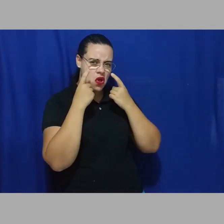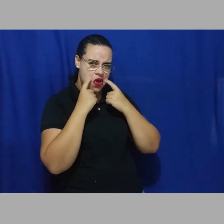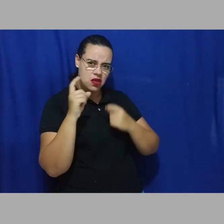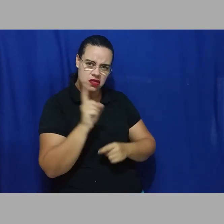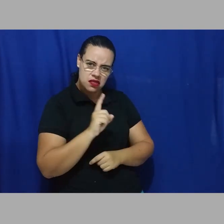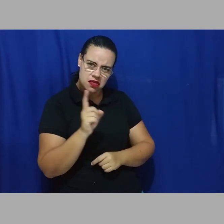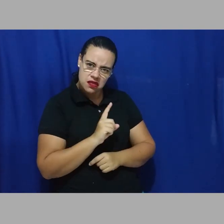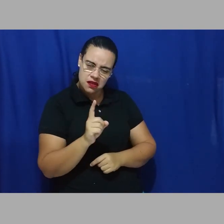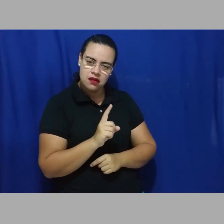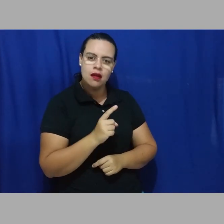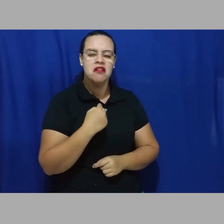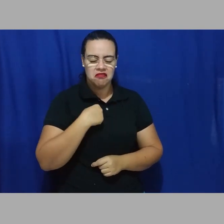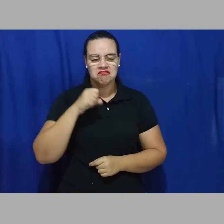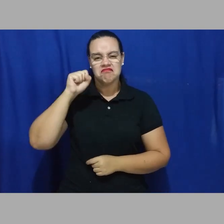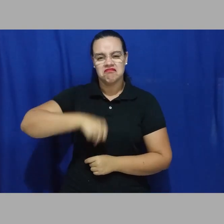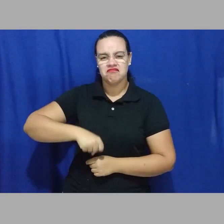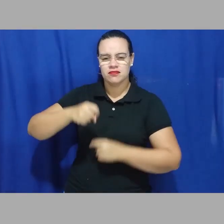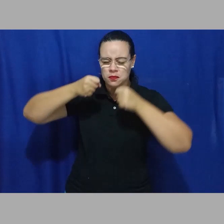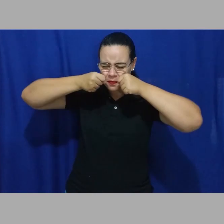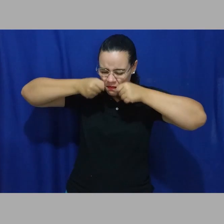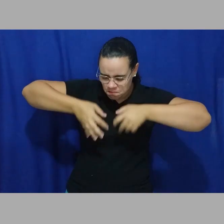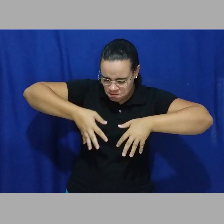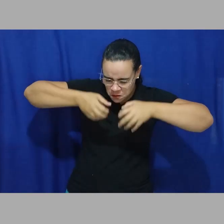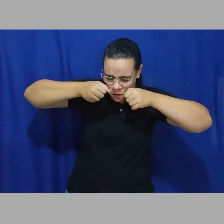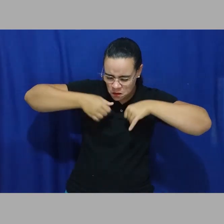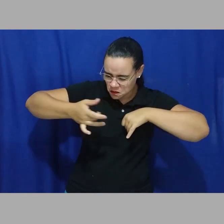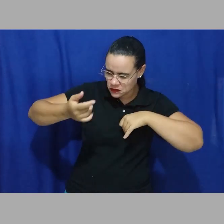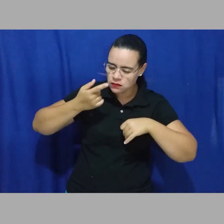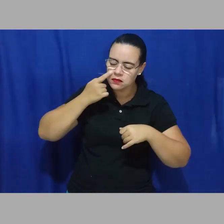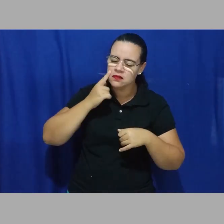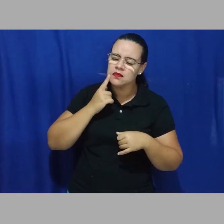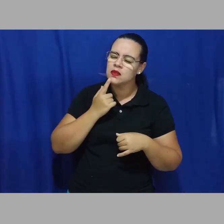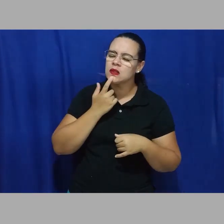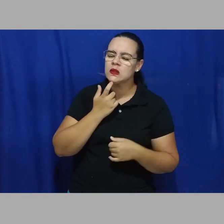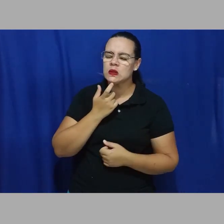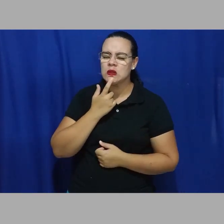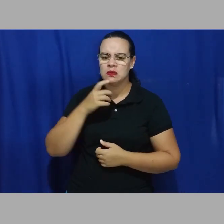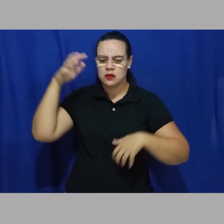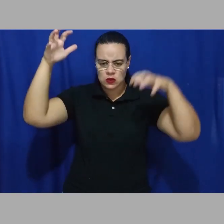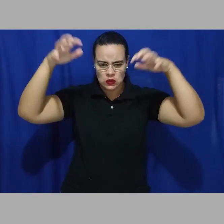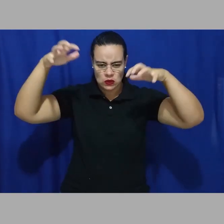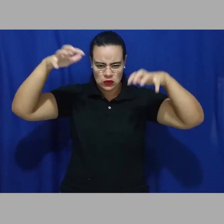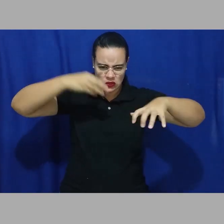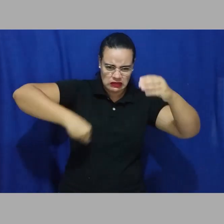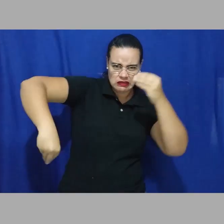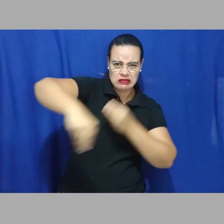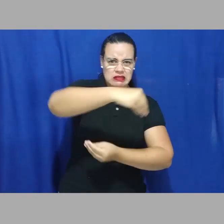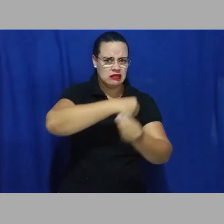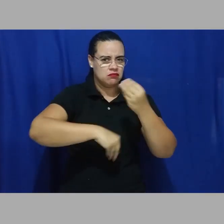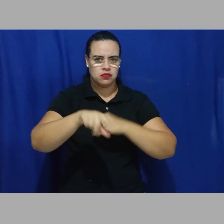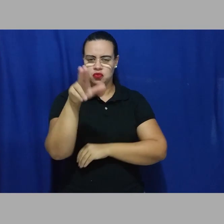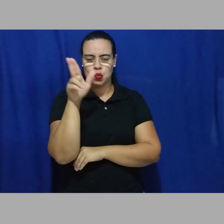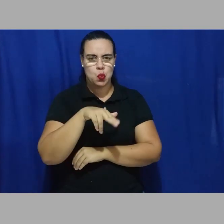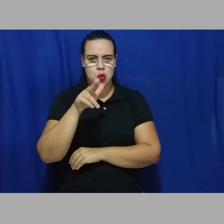Eu choro, lágrima de sangue, nem a chuva se envolveu. Você nunca será homem de